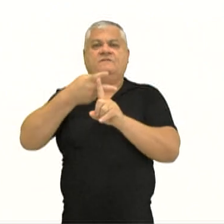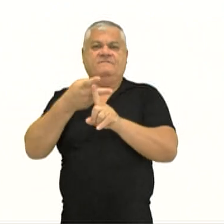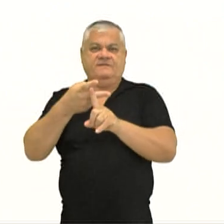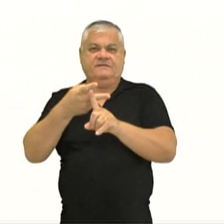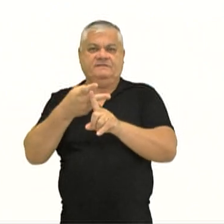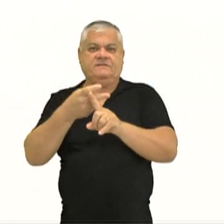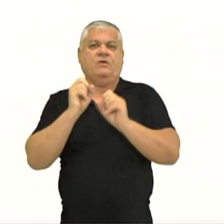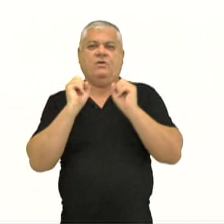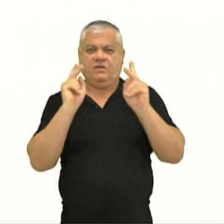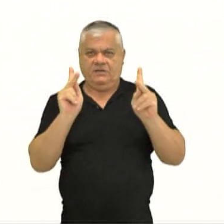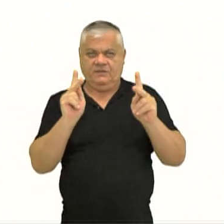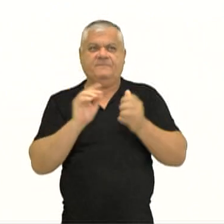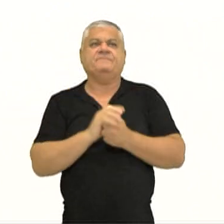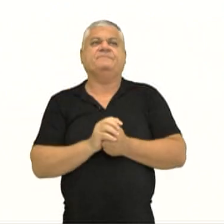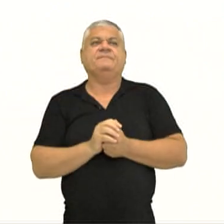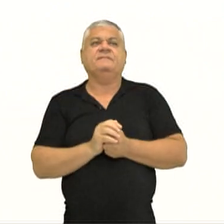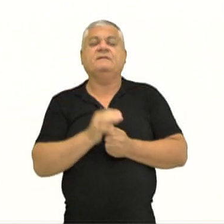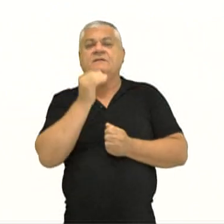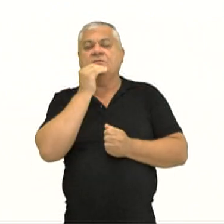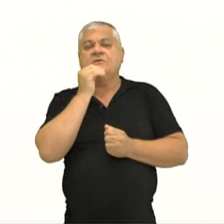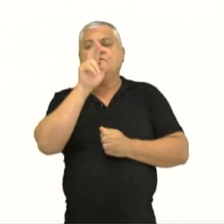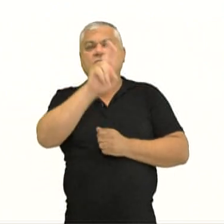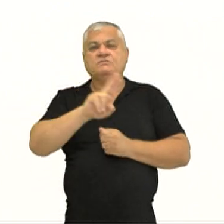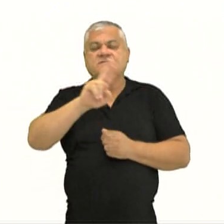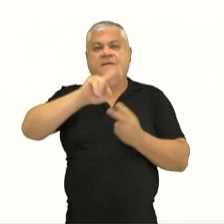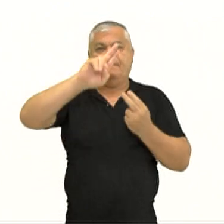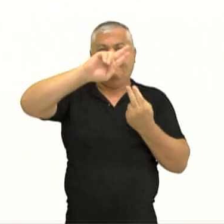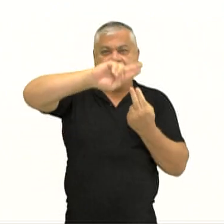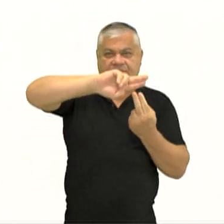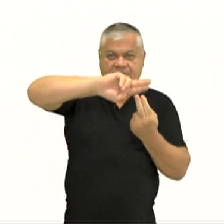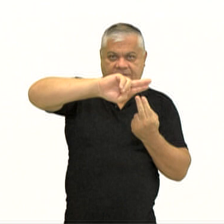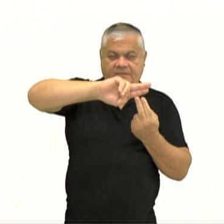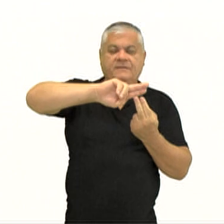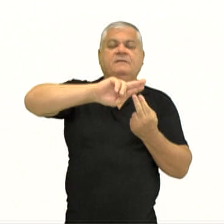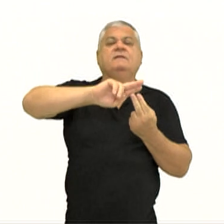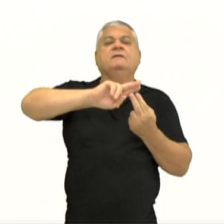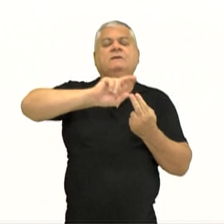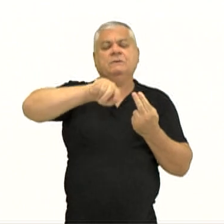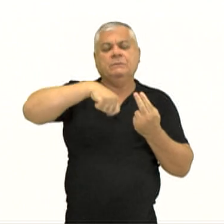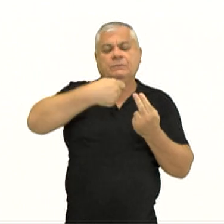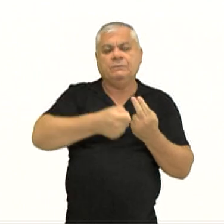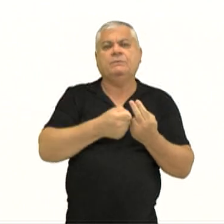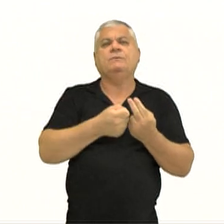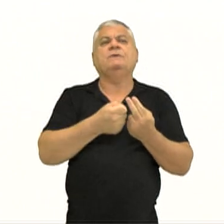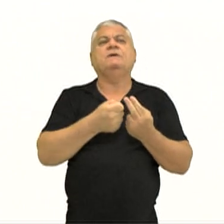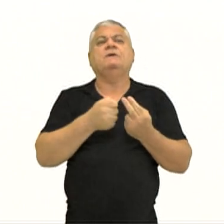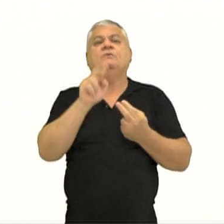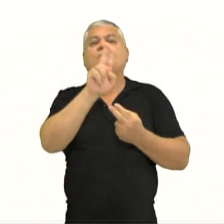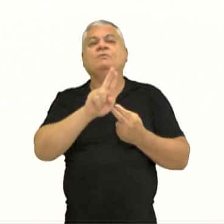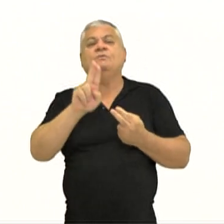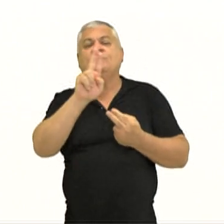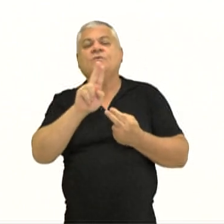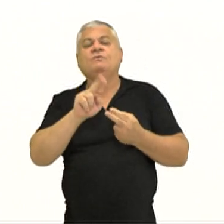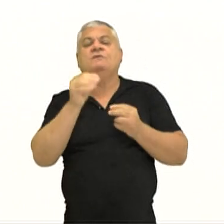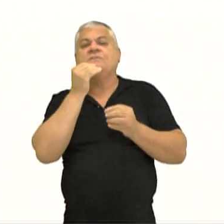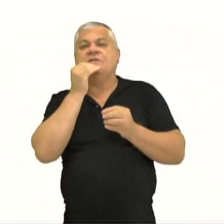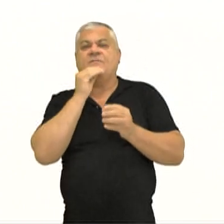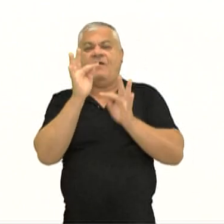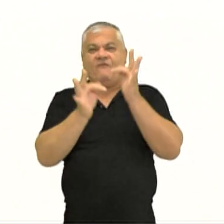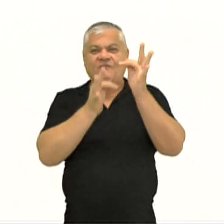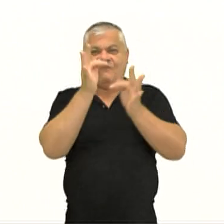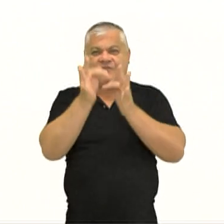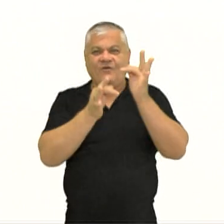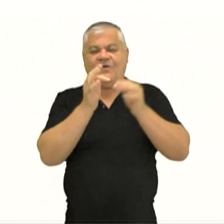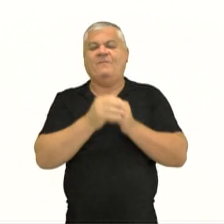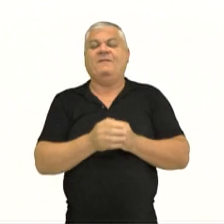base. Tranquilo. E temos o π. E a partir desses dados, usando a fórmula da área da base, que